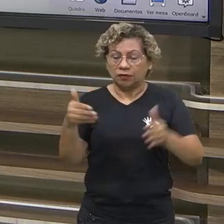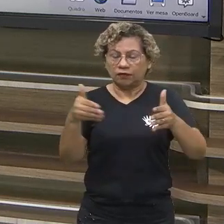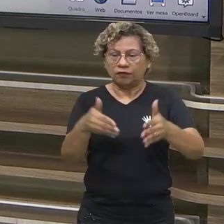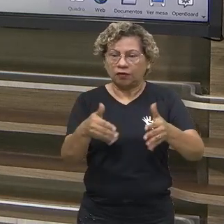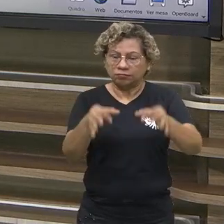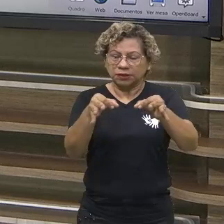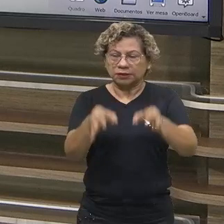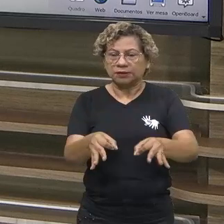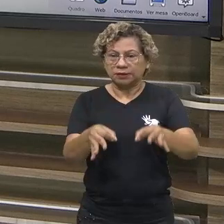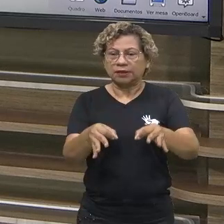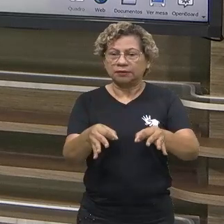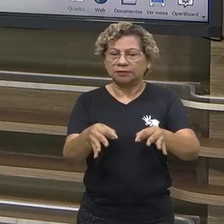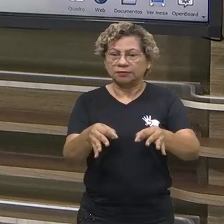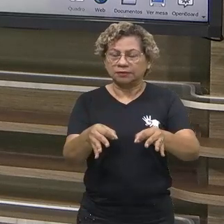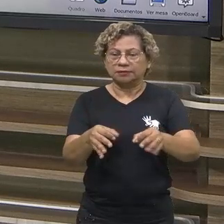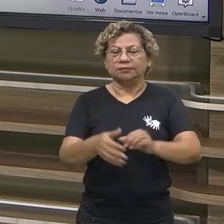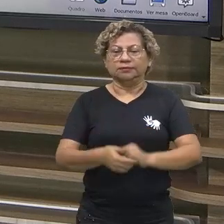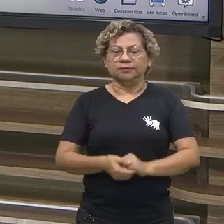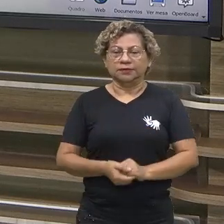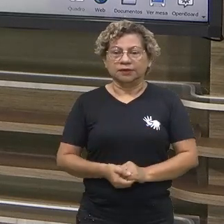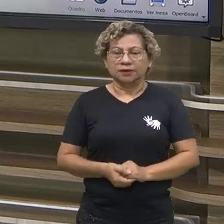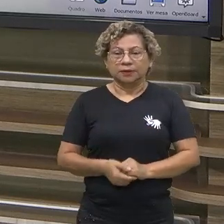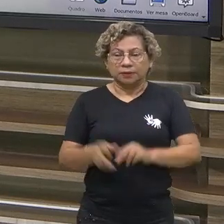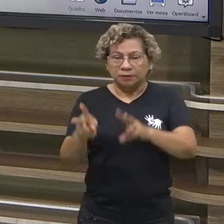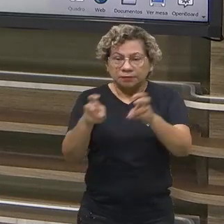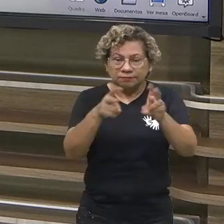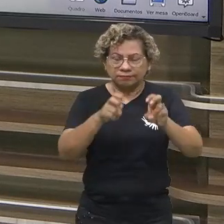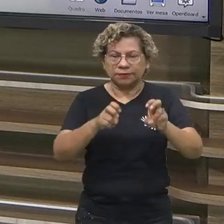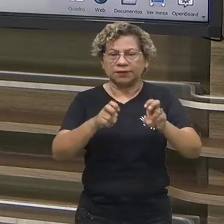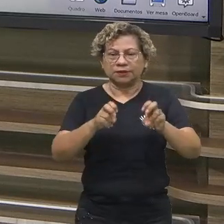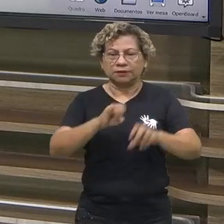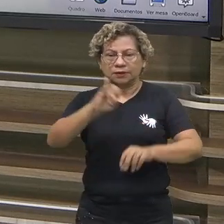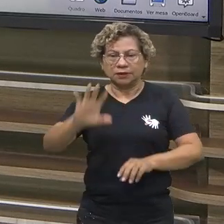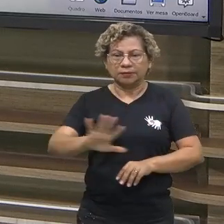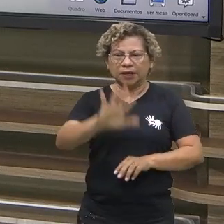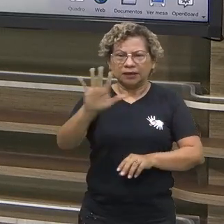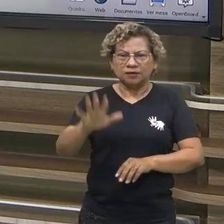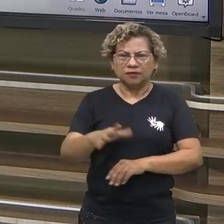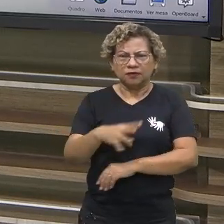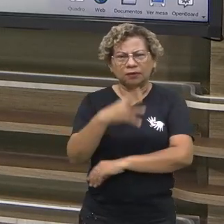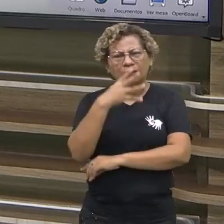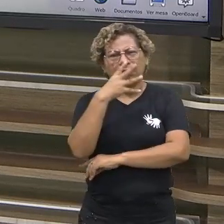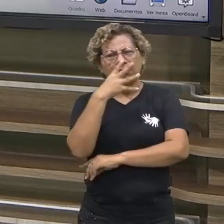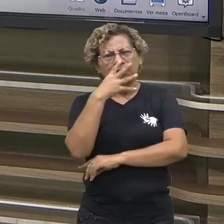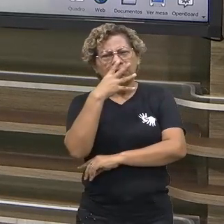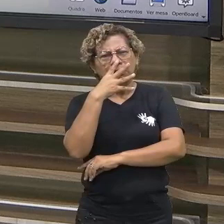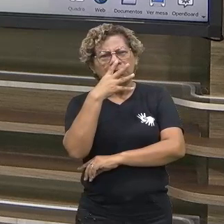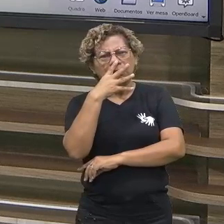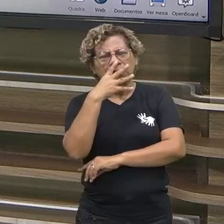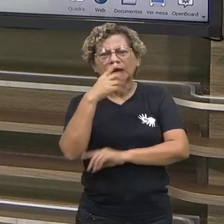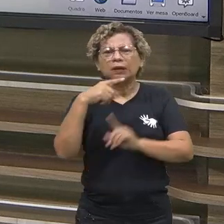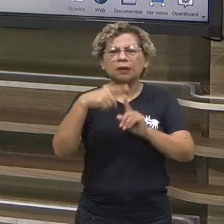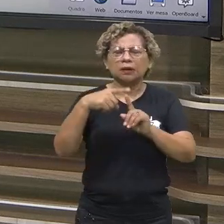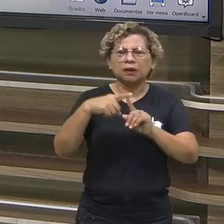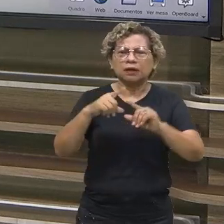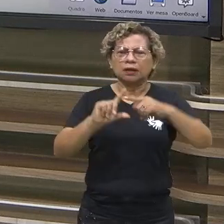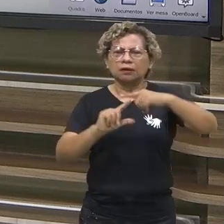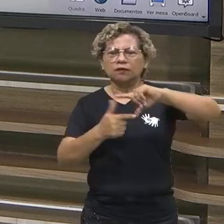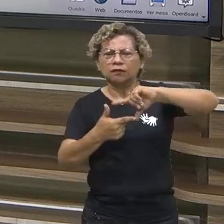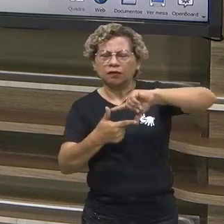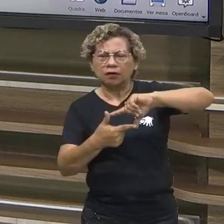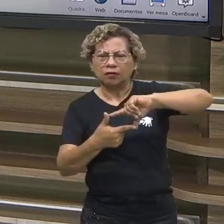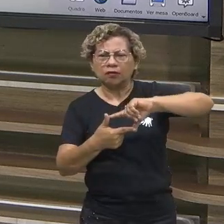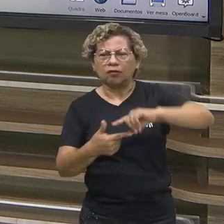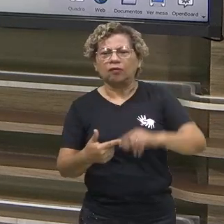própria da nossa realidade. É como eu falei para vocês, quando a gente observou a obra, a gente não conseguiu identificar uma forma, Foram